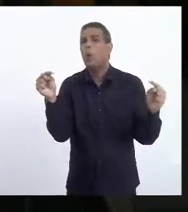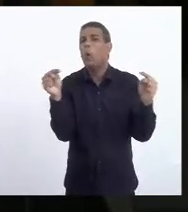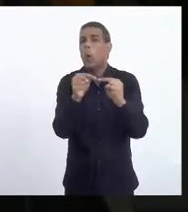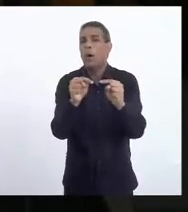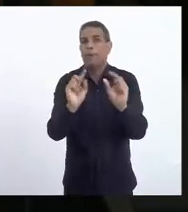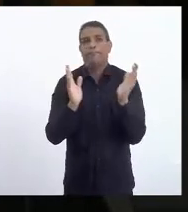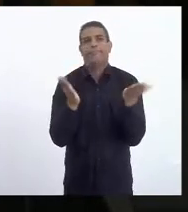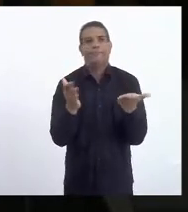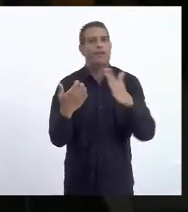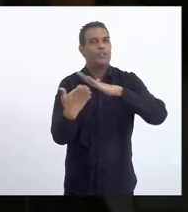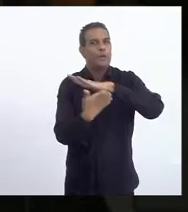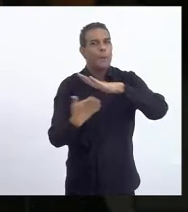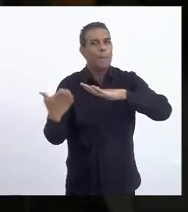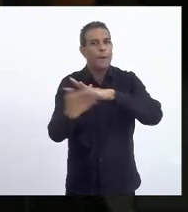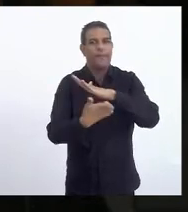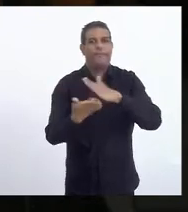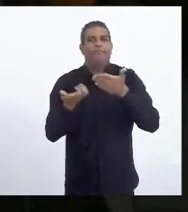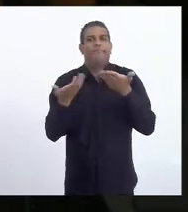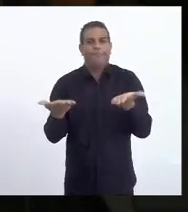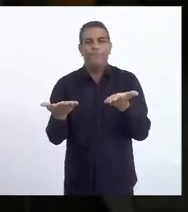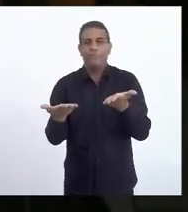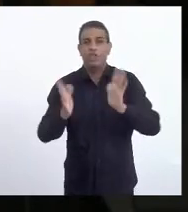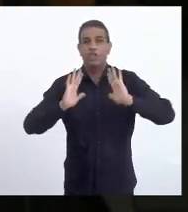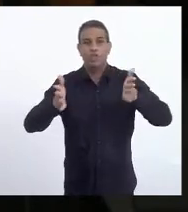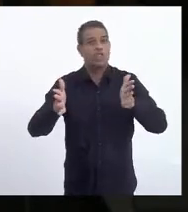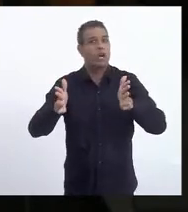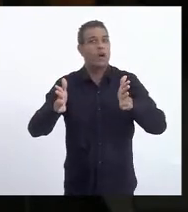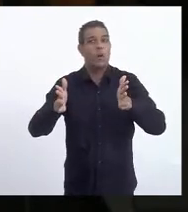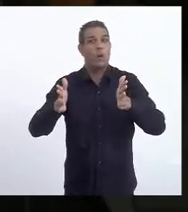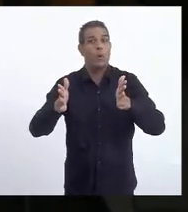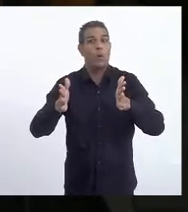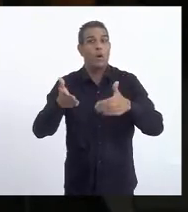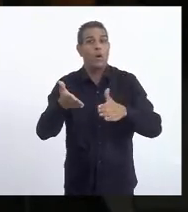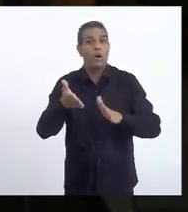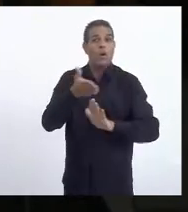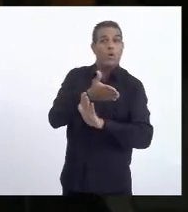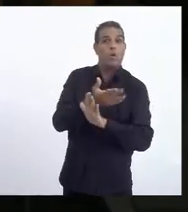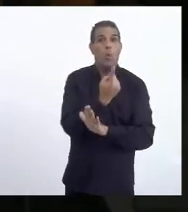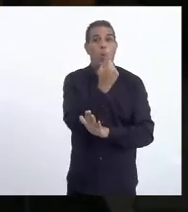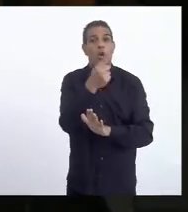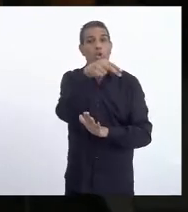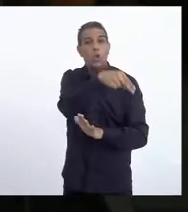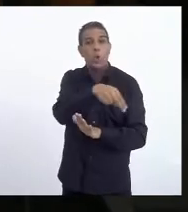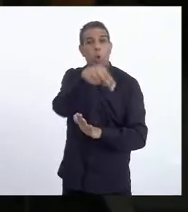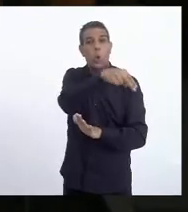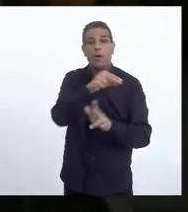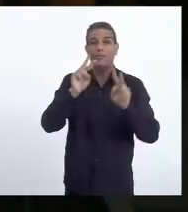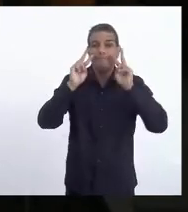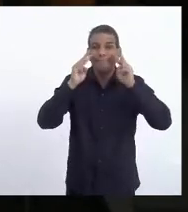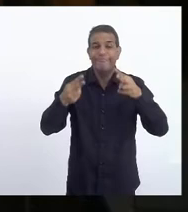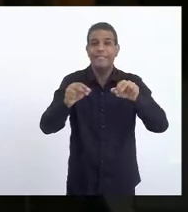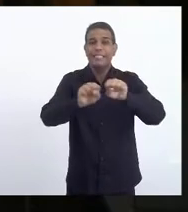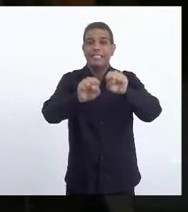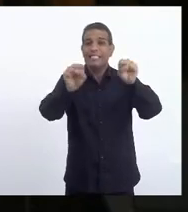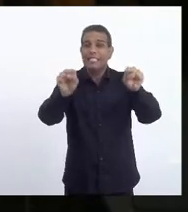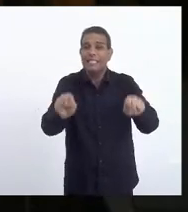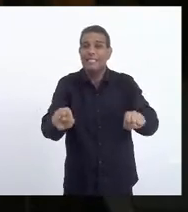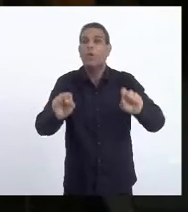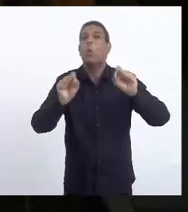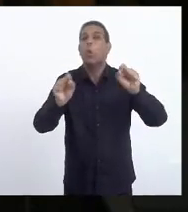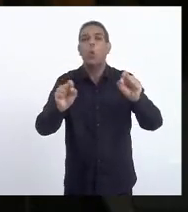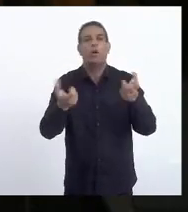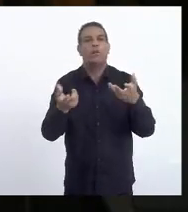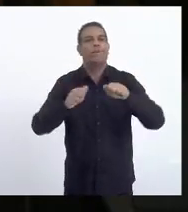que a empresa concessionária assumiu no dia um o sistema de